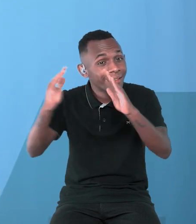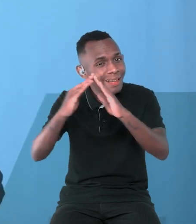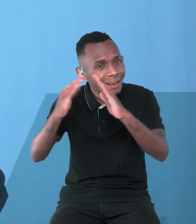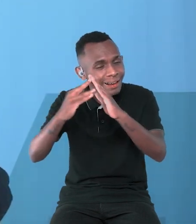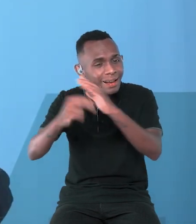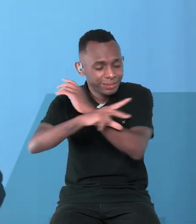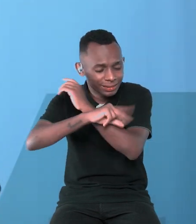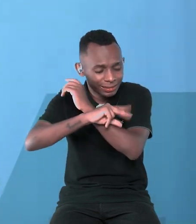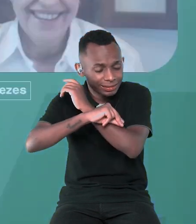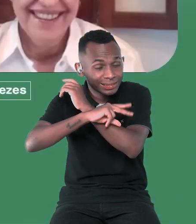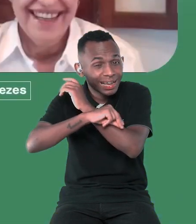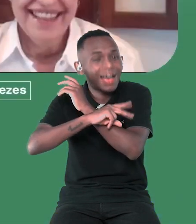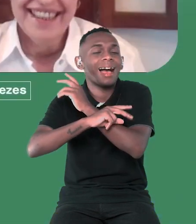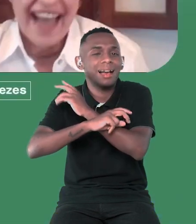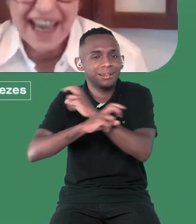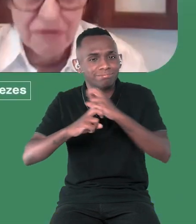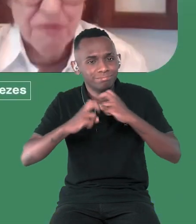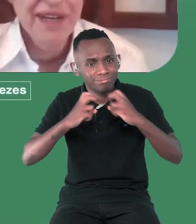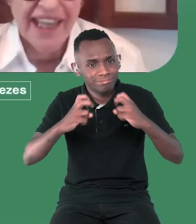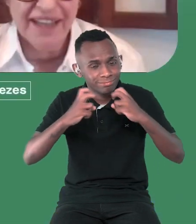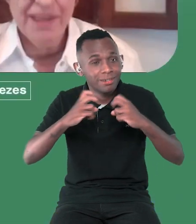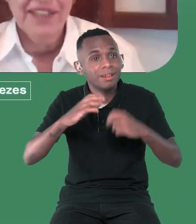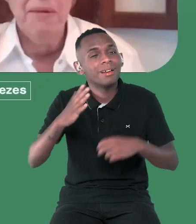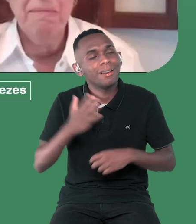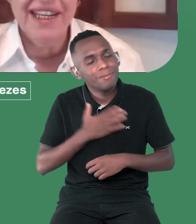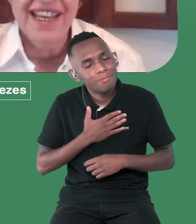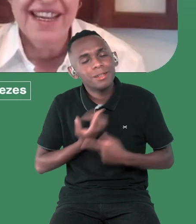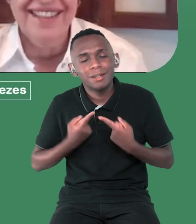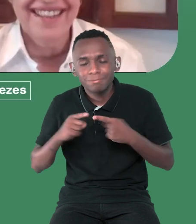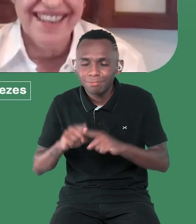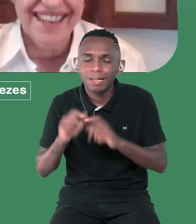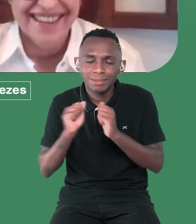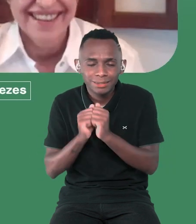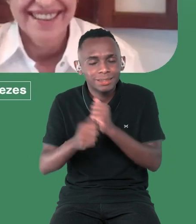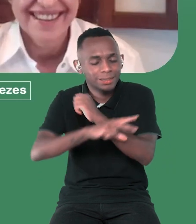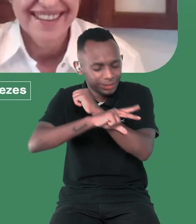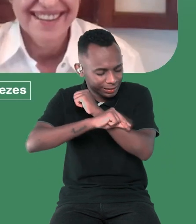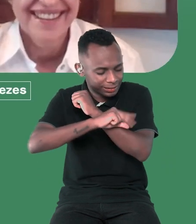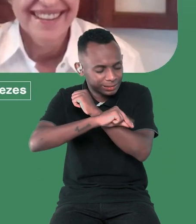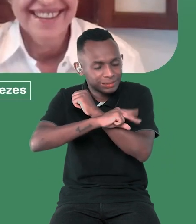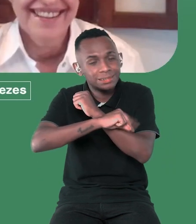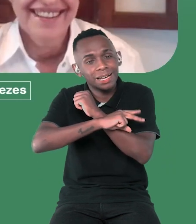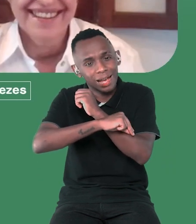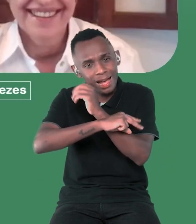Silvana? A cigarra é uma das minhas companhias, né?